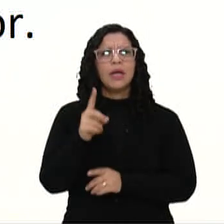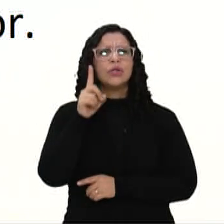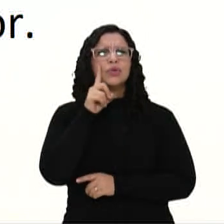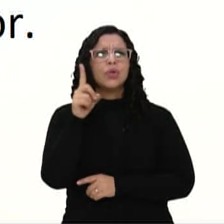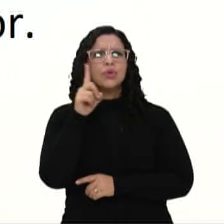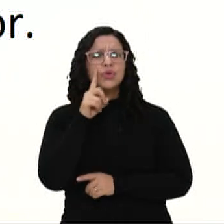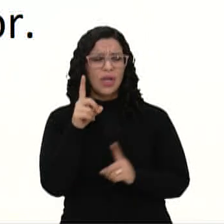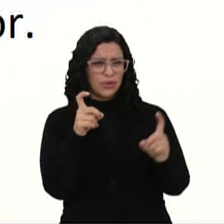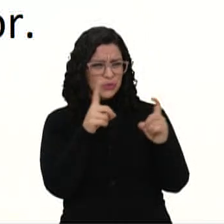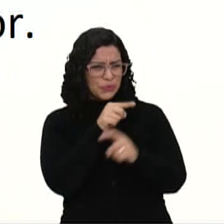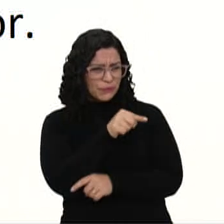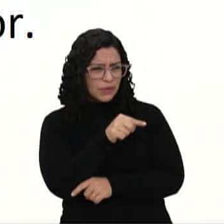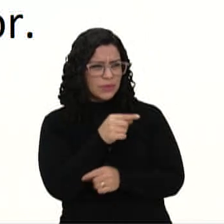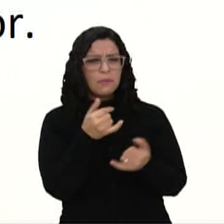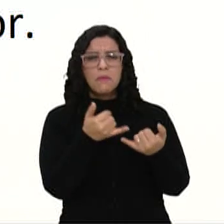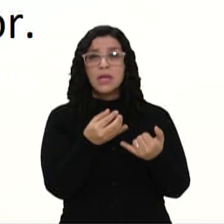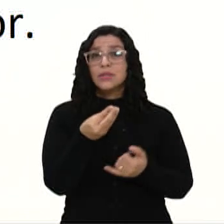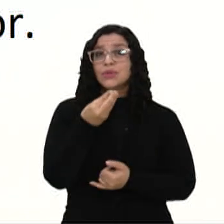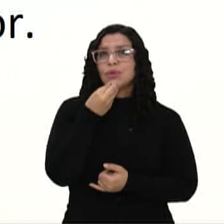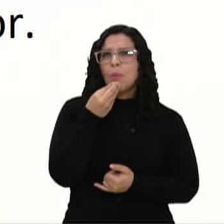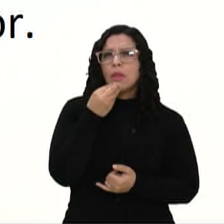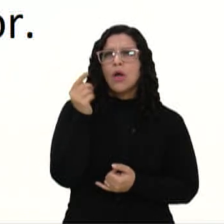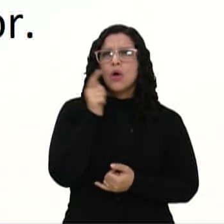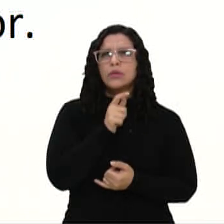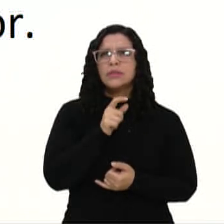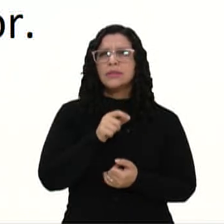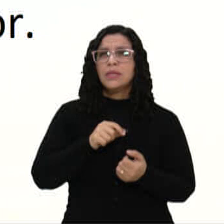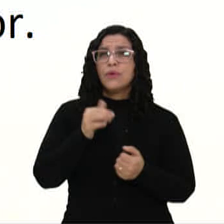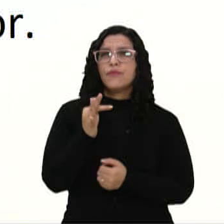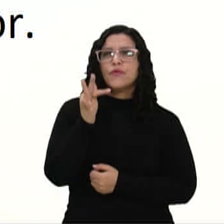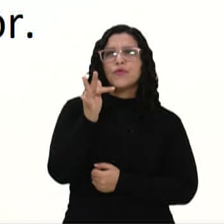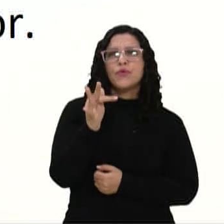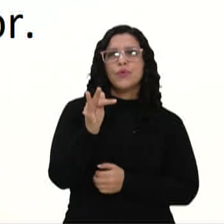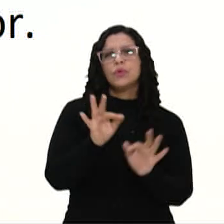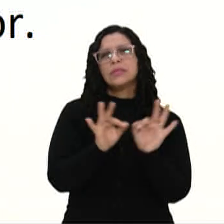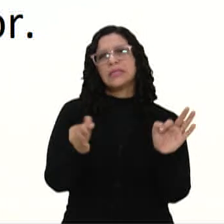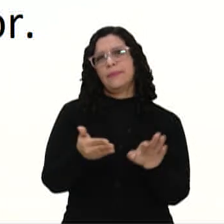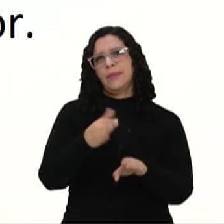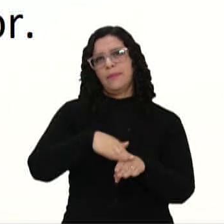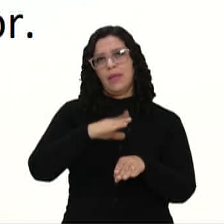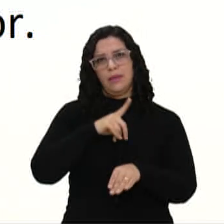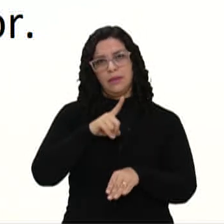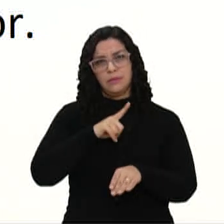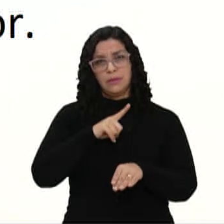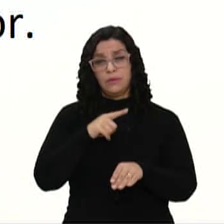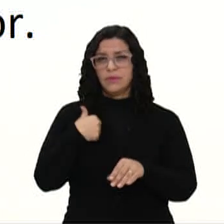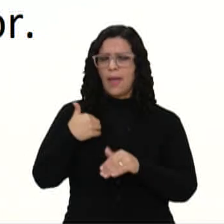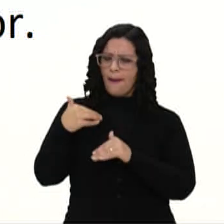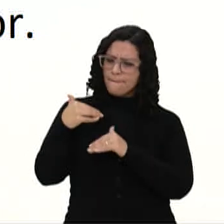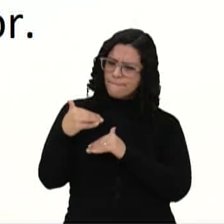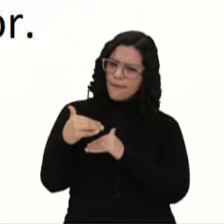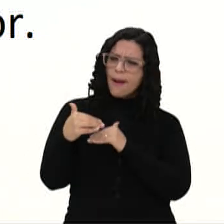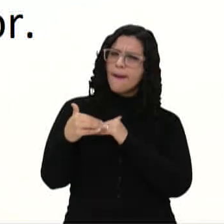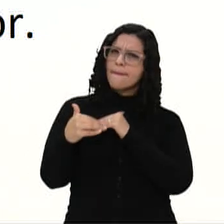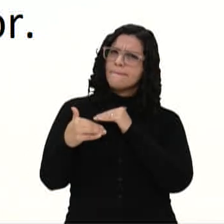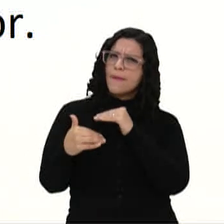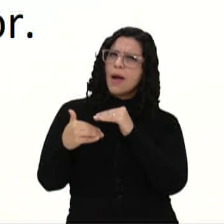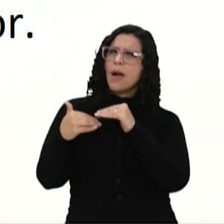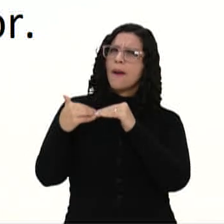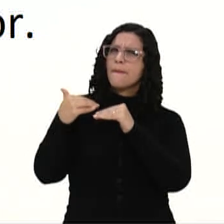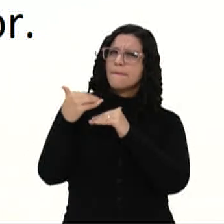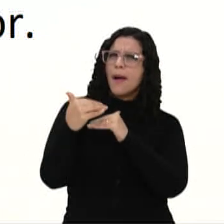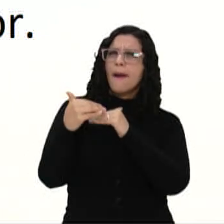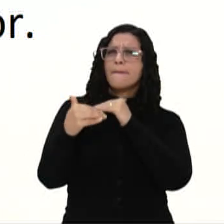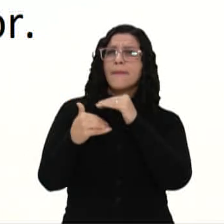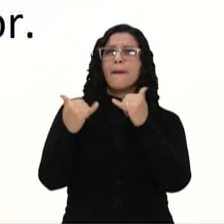dias difíceis como uma oportunidade de tornar o futuro mais simples. Constrói sobre cada barreira uma